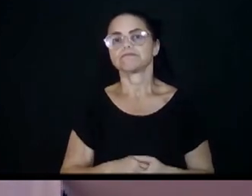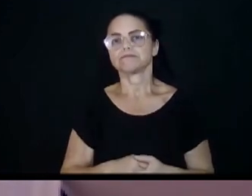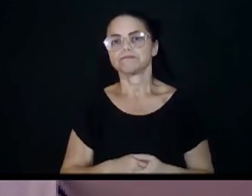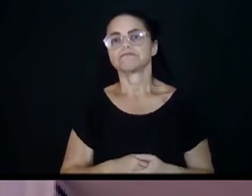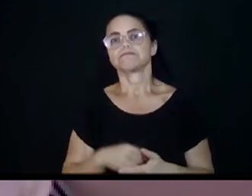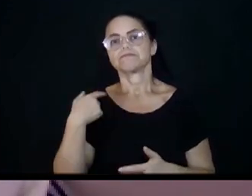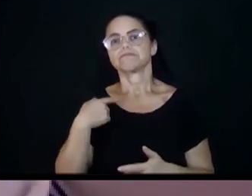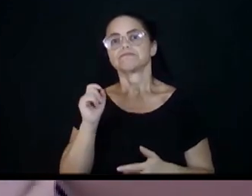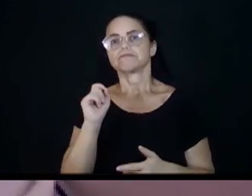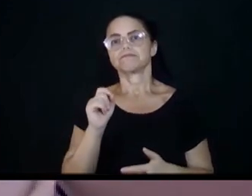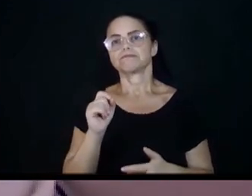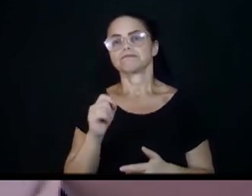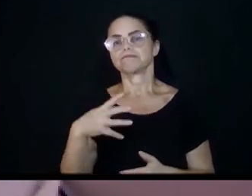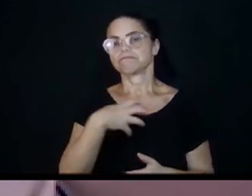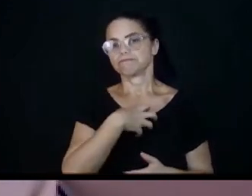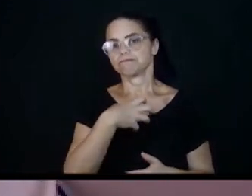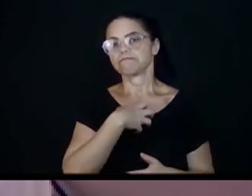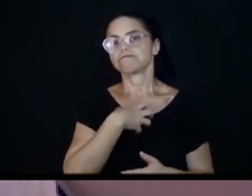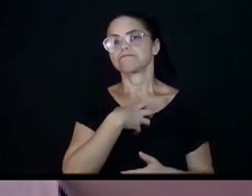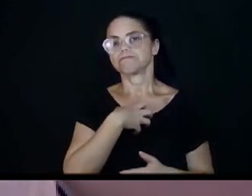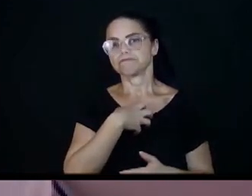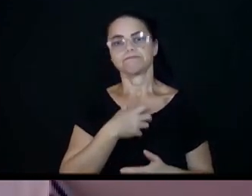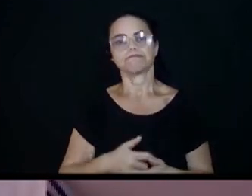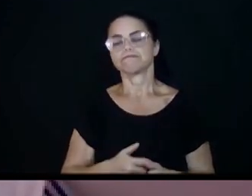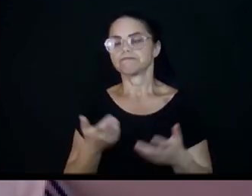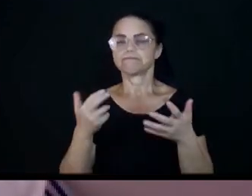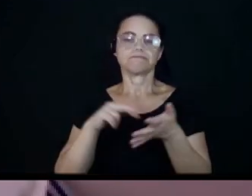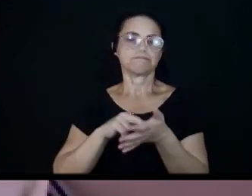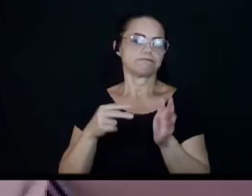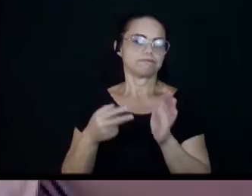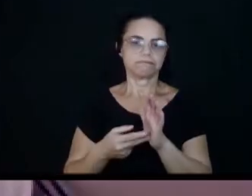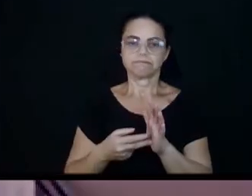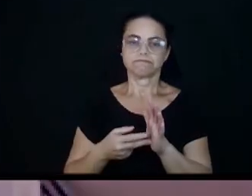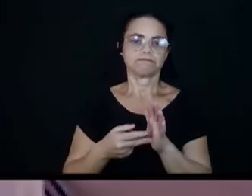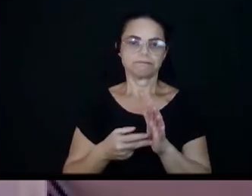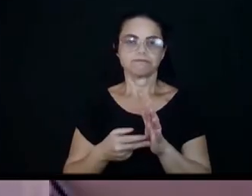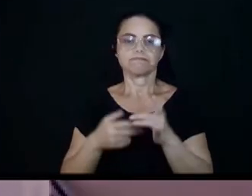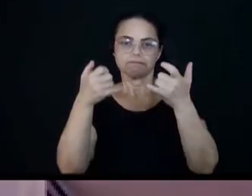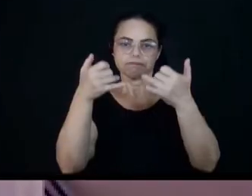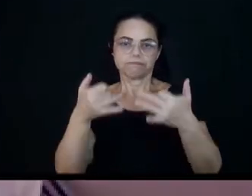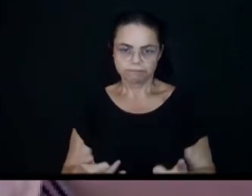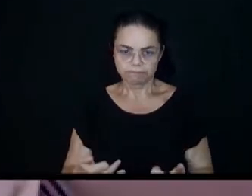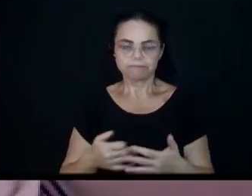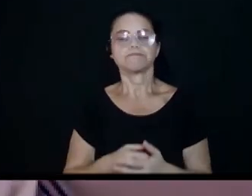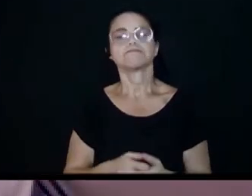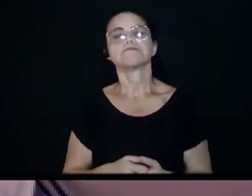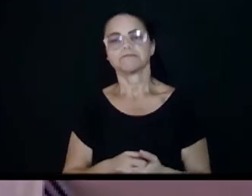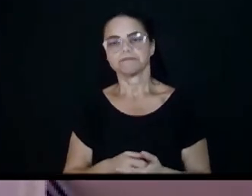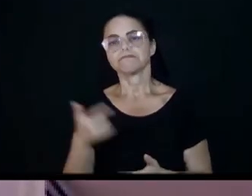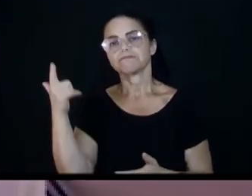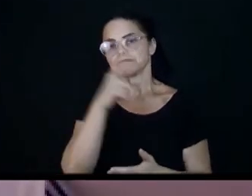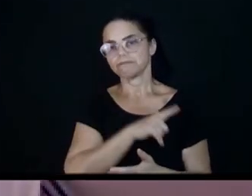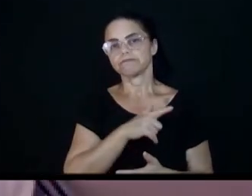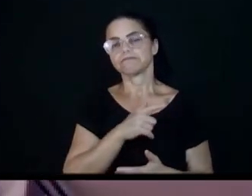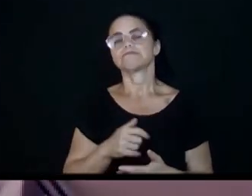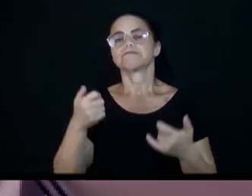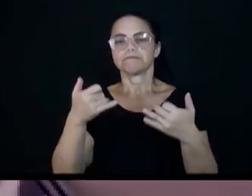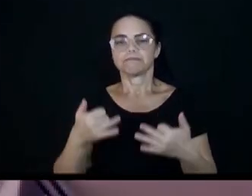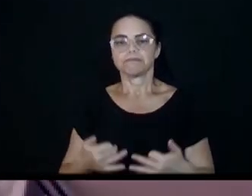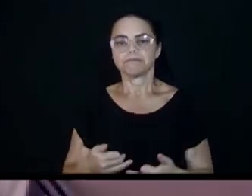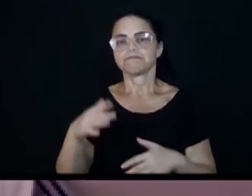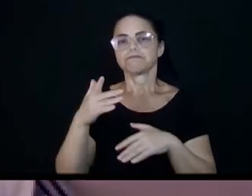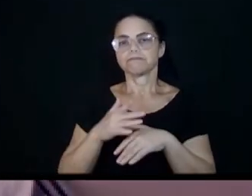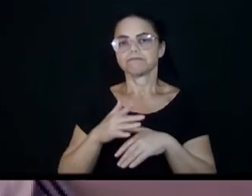sintoma subjetivo, não quer dizer que ela não seja explicável, né? Então a gente consegue explicar essa dor e acreditar no